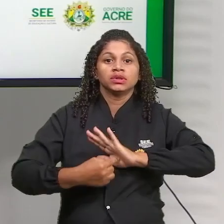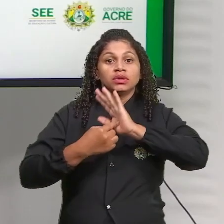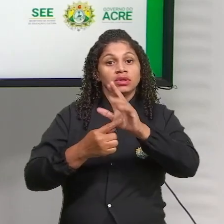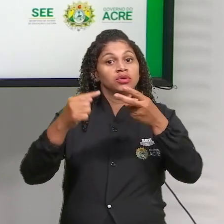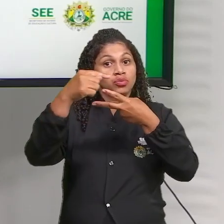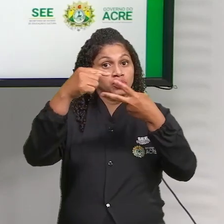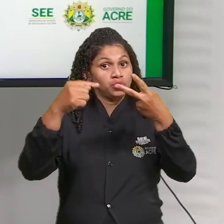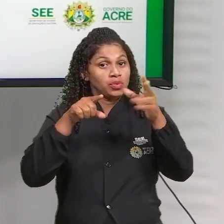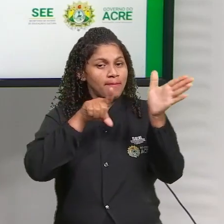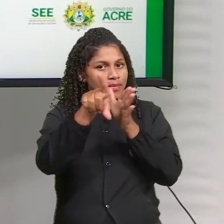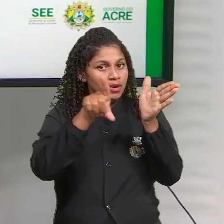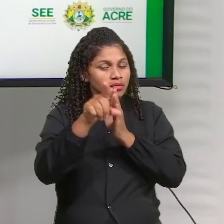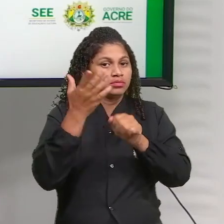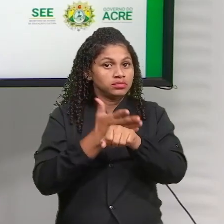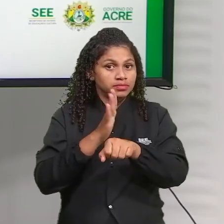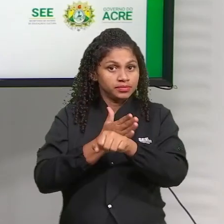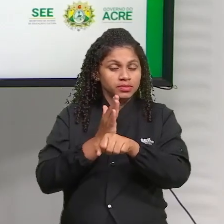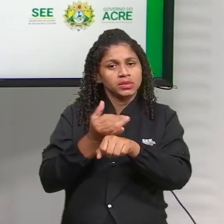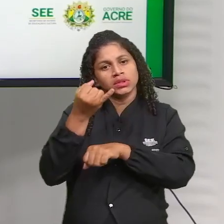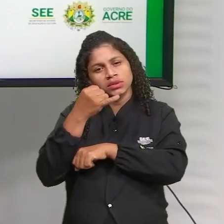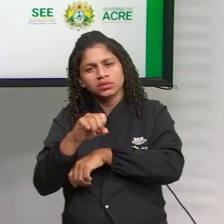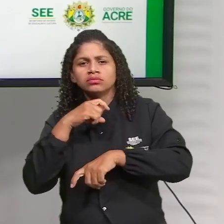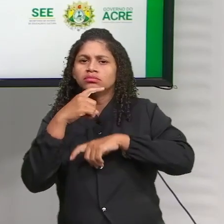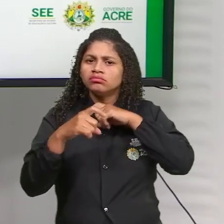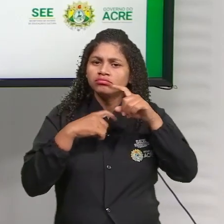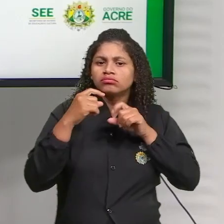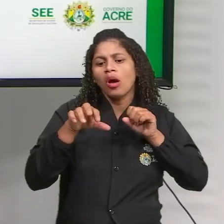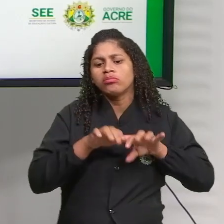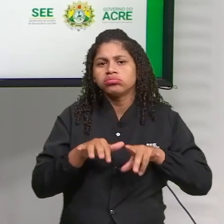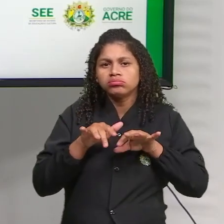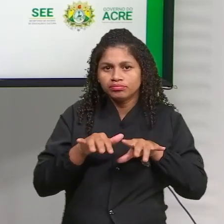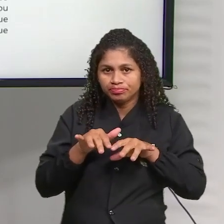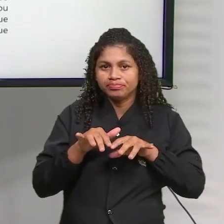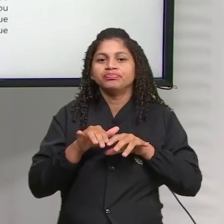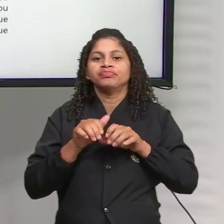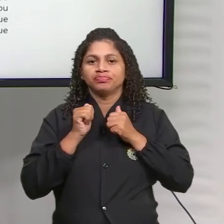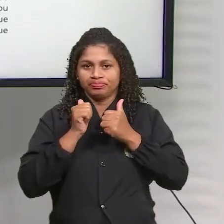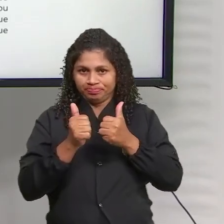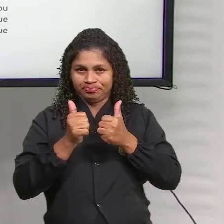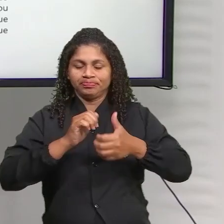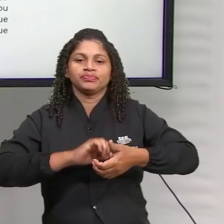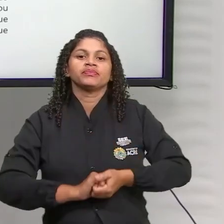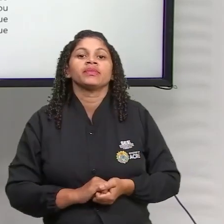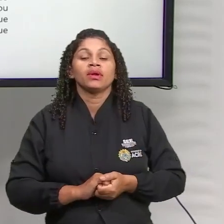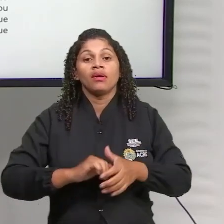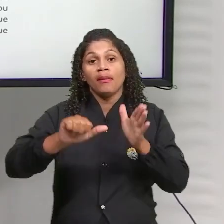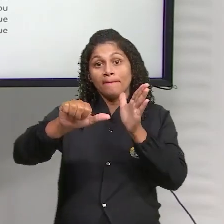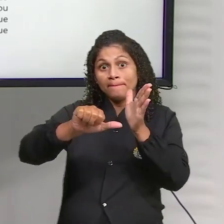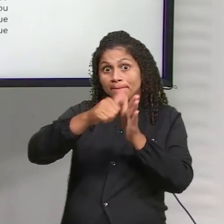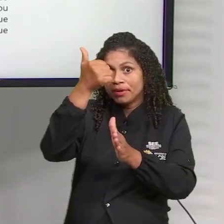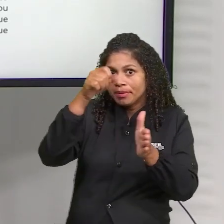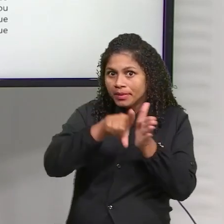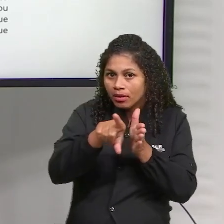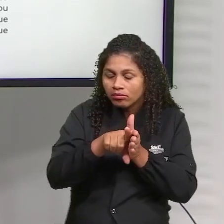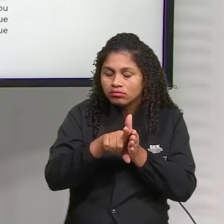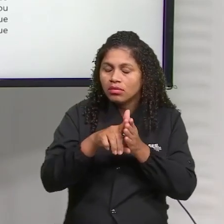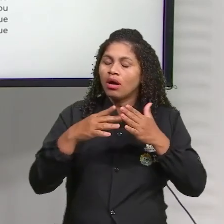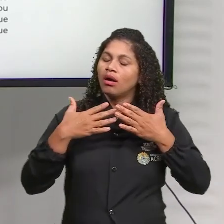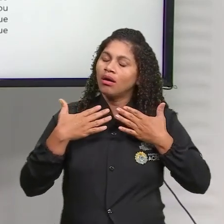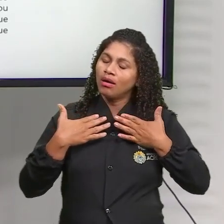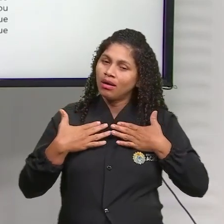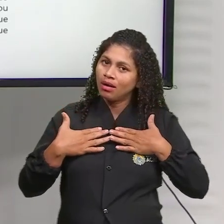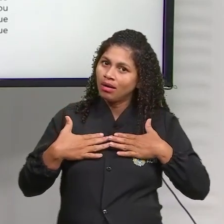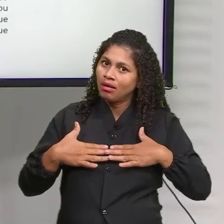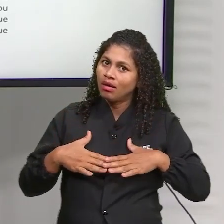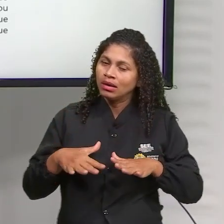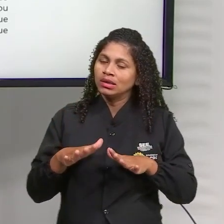questões para a gente praticar e aí, se tiver alguma dúvida, você deixa nos comentários, ok? Primeira questão, calma. Não se